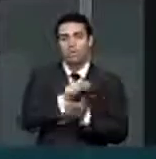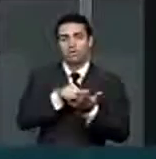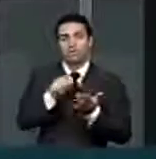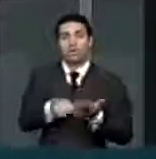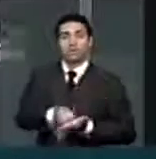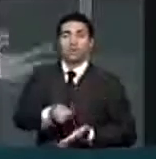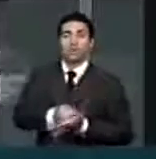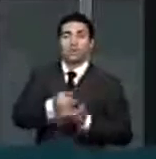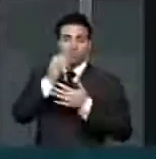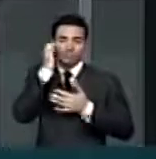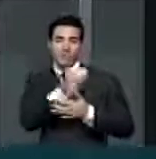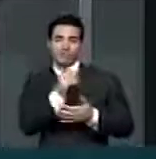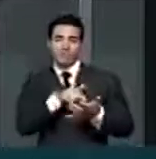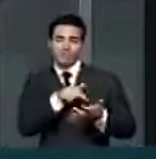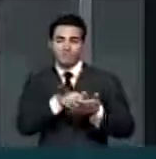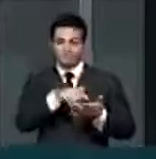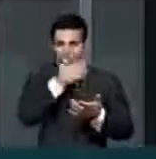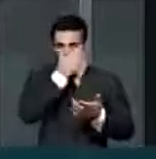debate